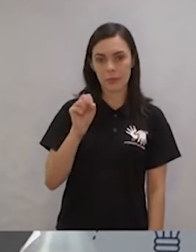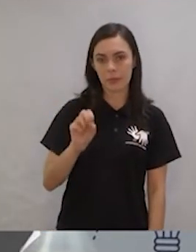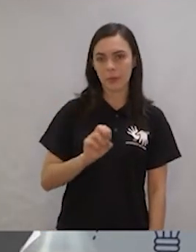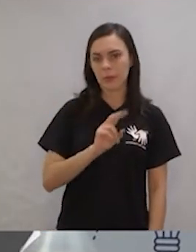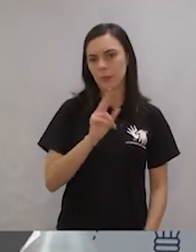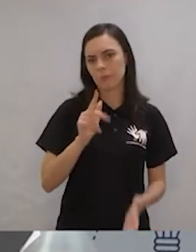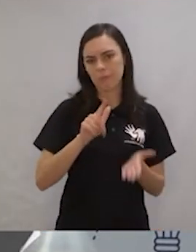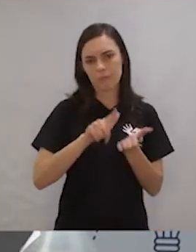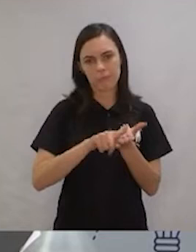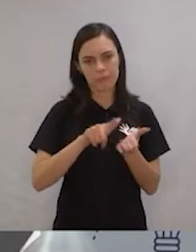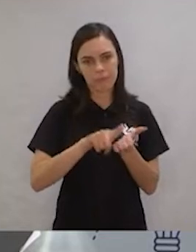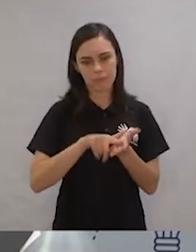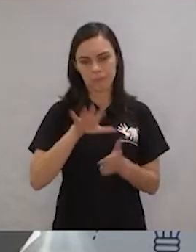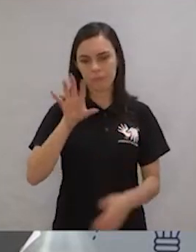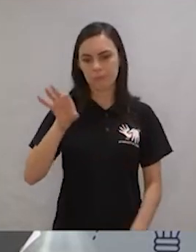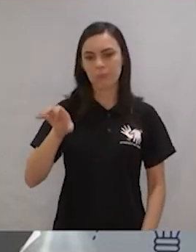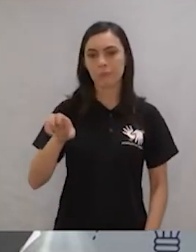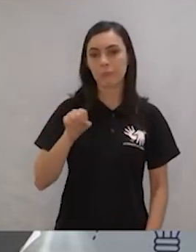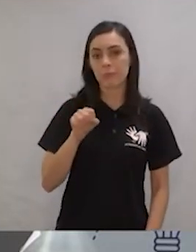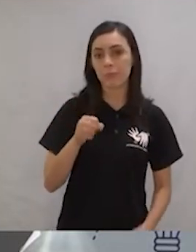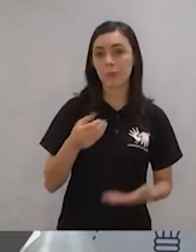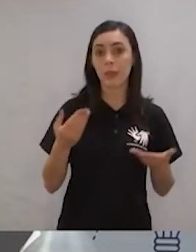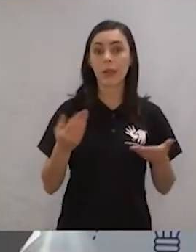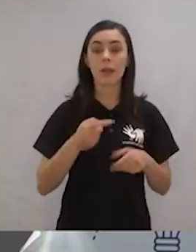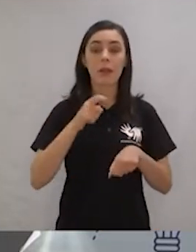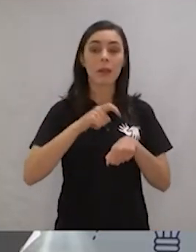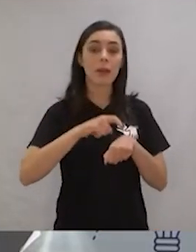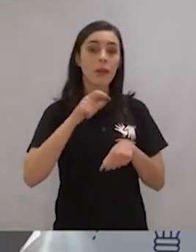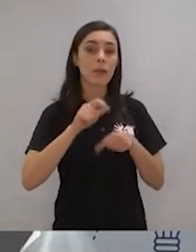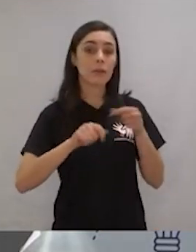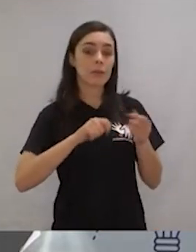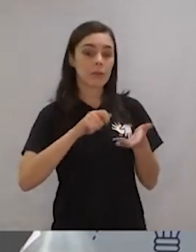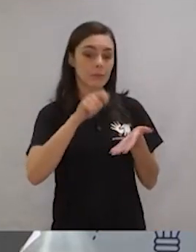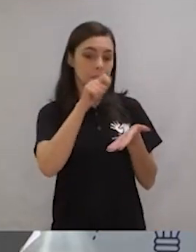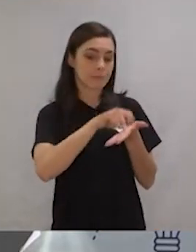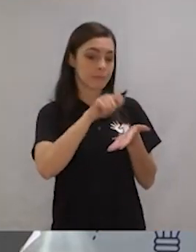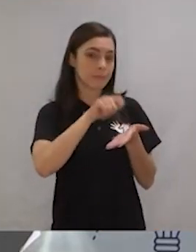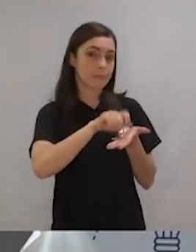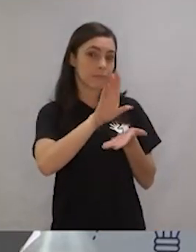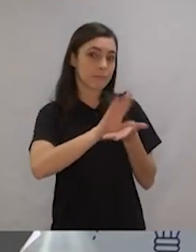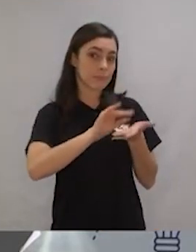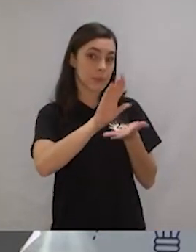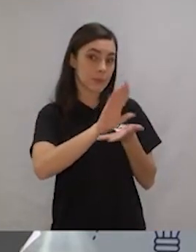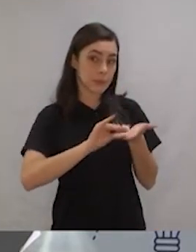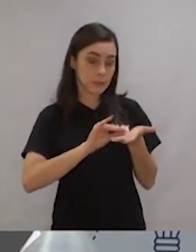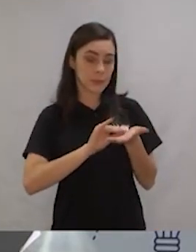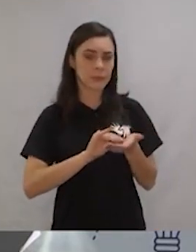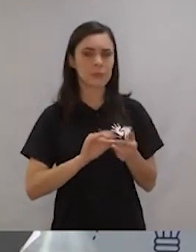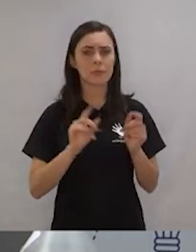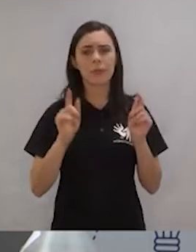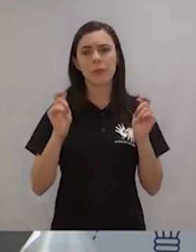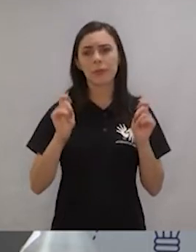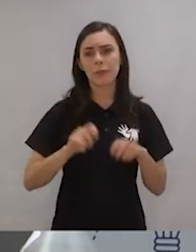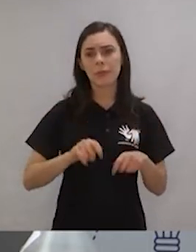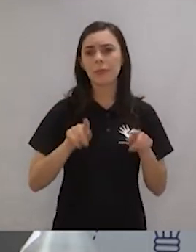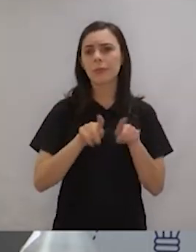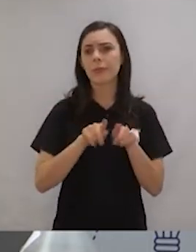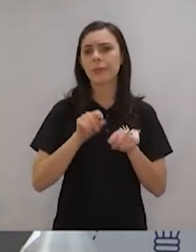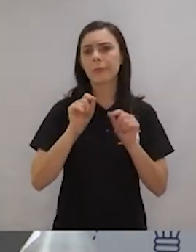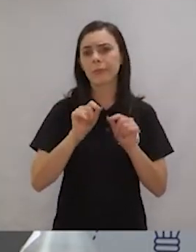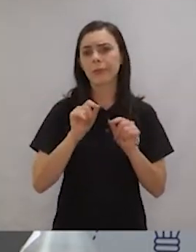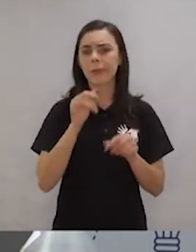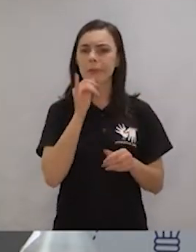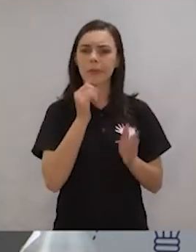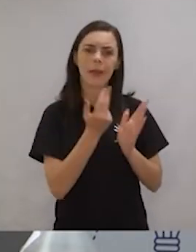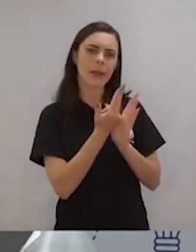vocês ou a folha e vocês irão fazer o registro desta divisão. Vocês podem também colocar